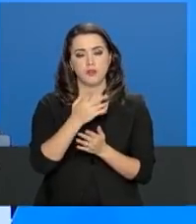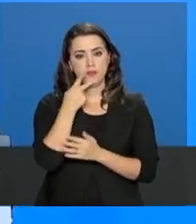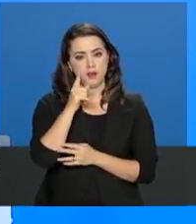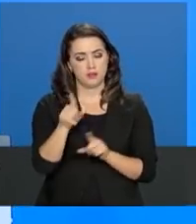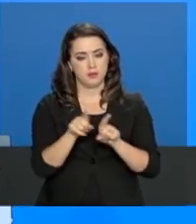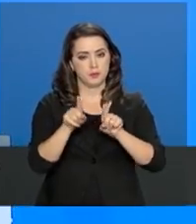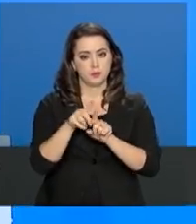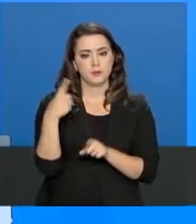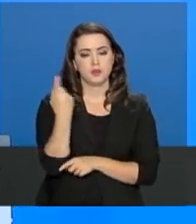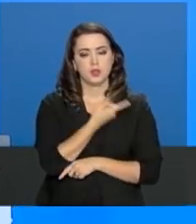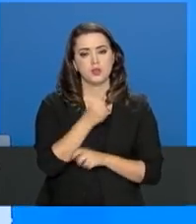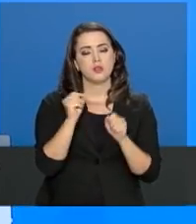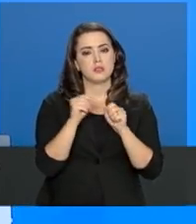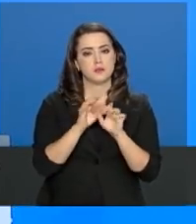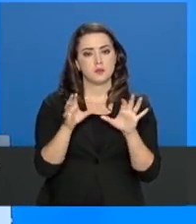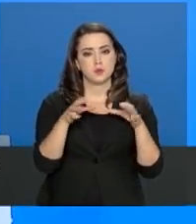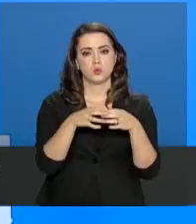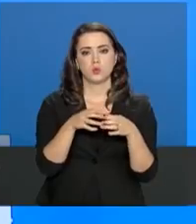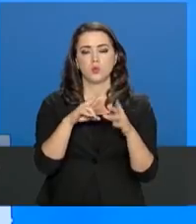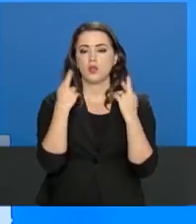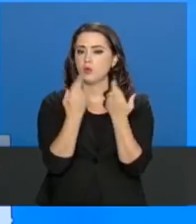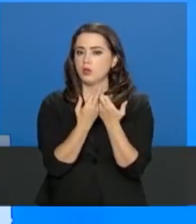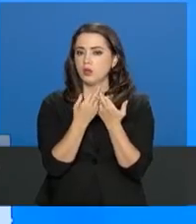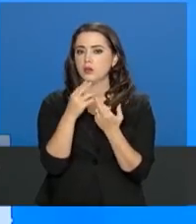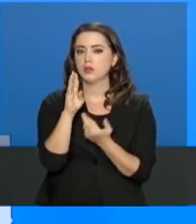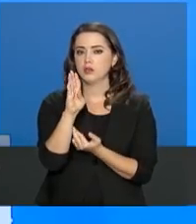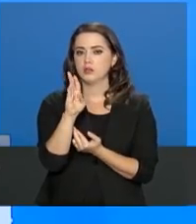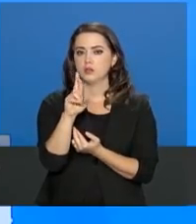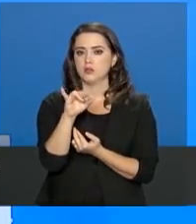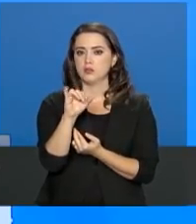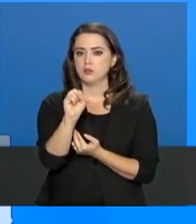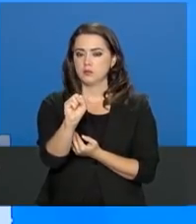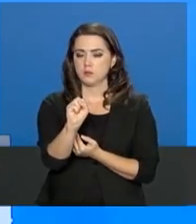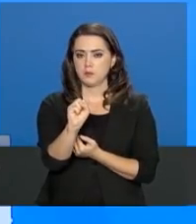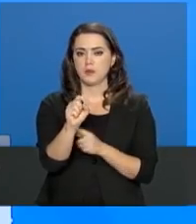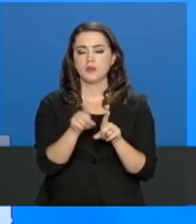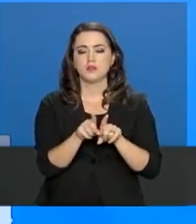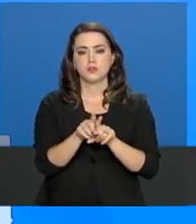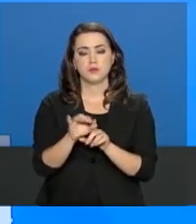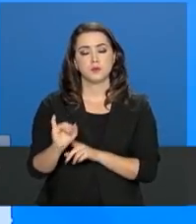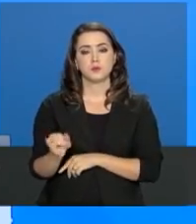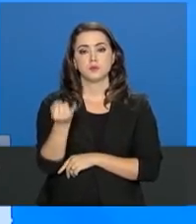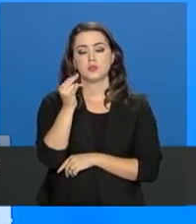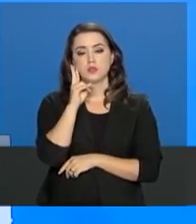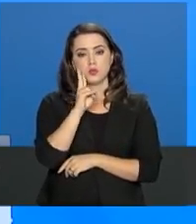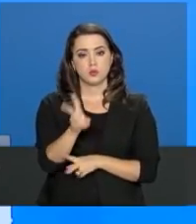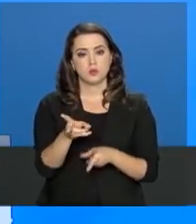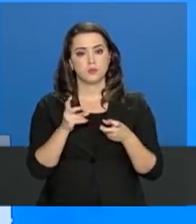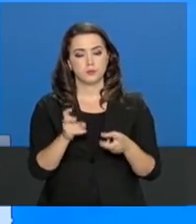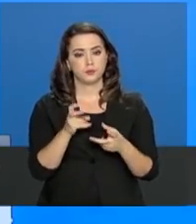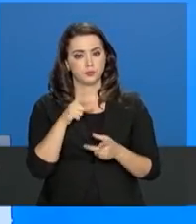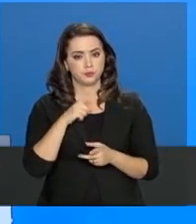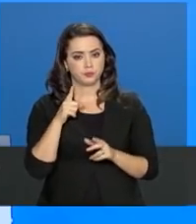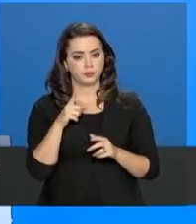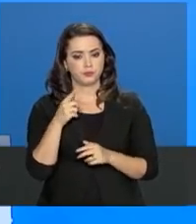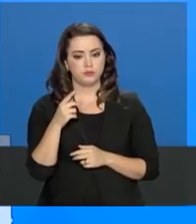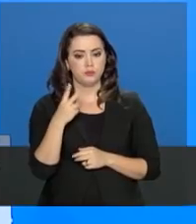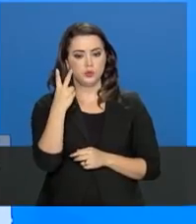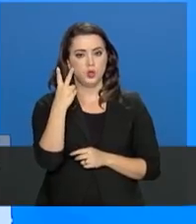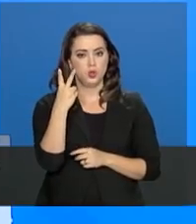que nós fizemos uma reunião do brics os membros do brics e até tivemos oportunidade de verificar que nestes meus